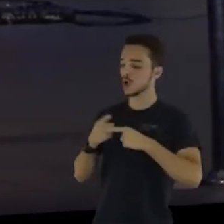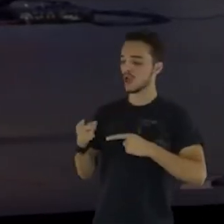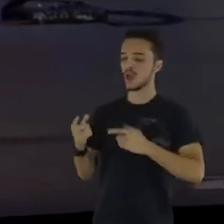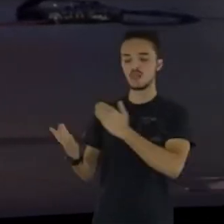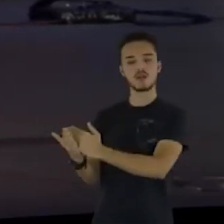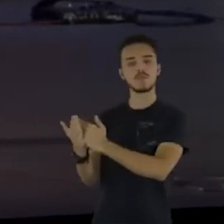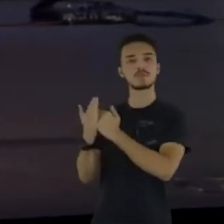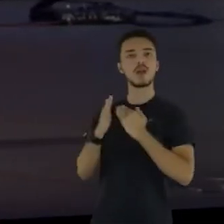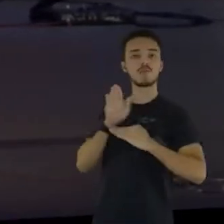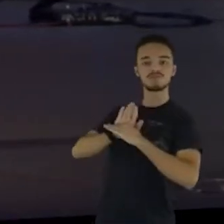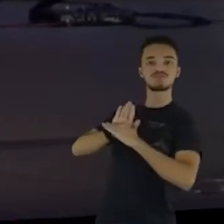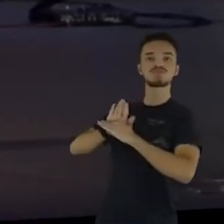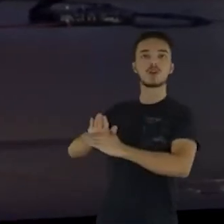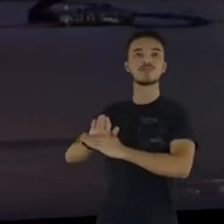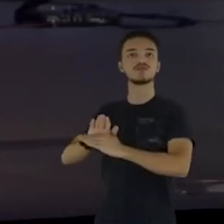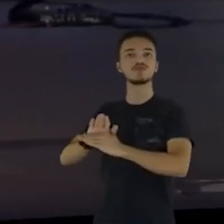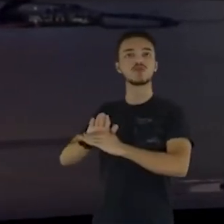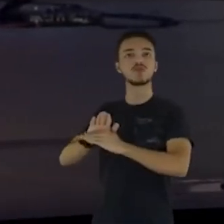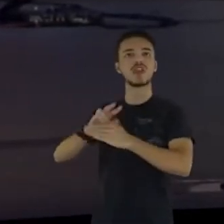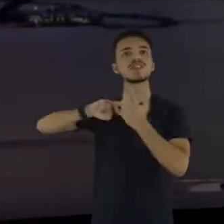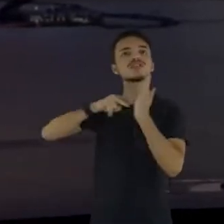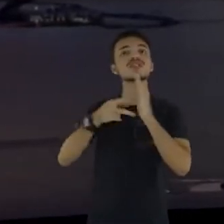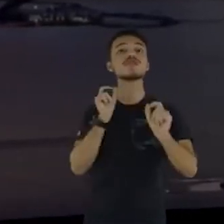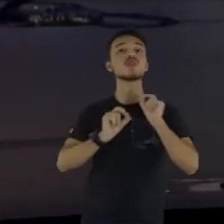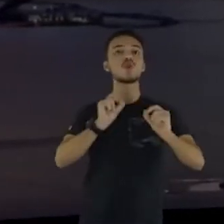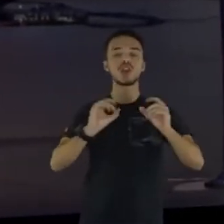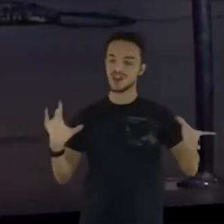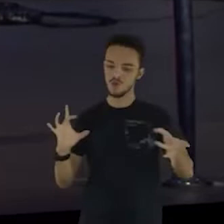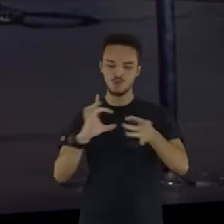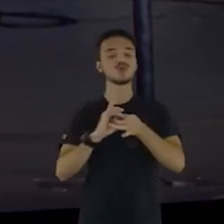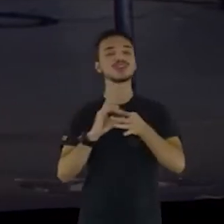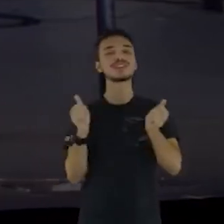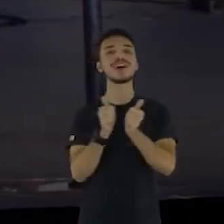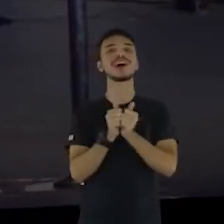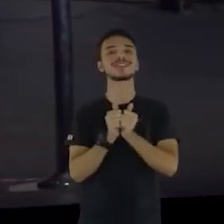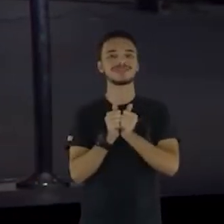nós não formos um com os nossos amigos, nós não vamos crescer.